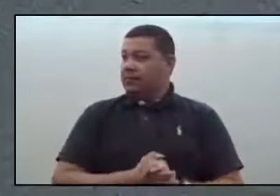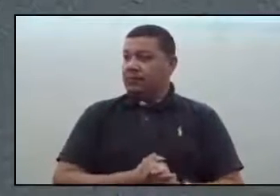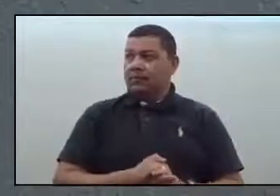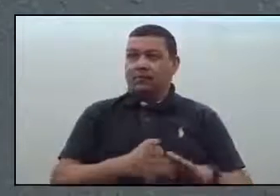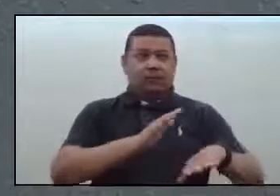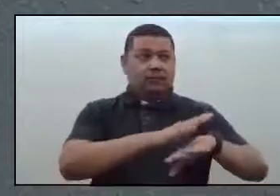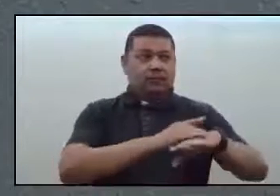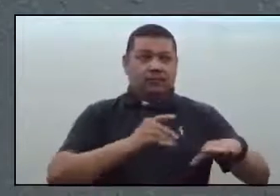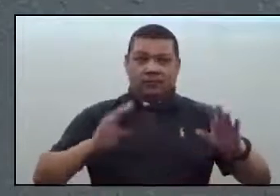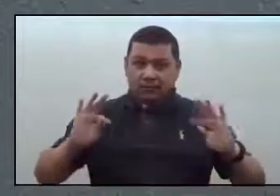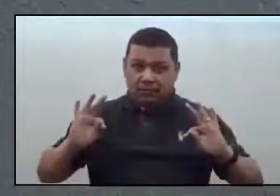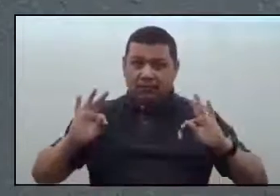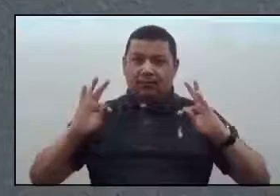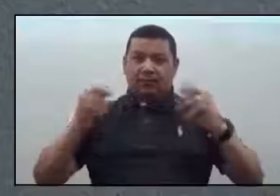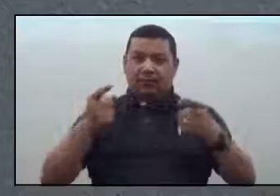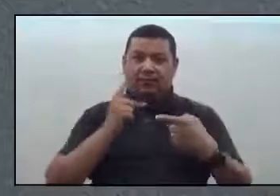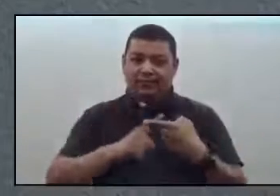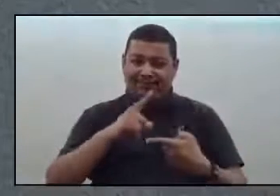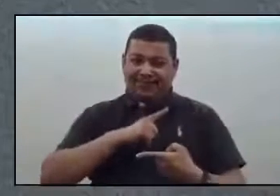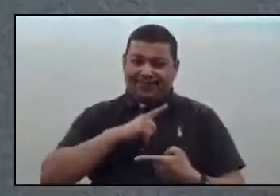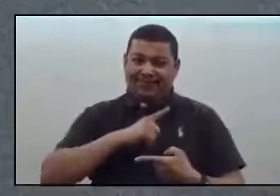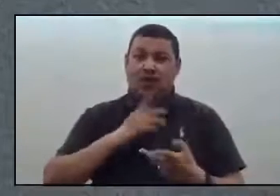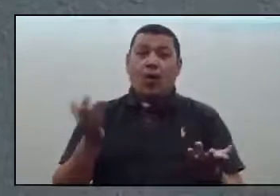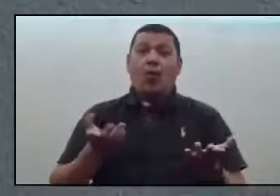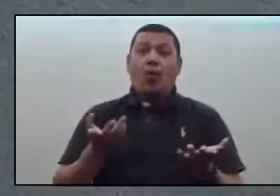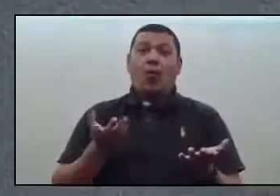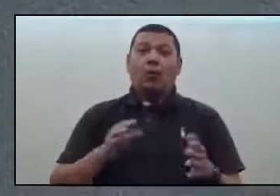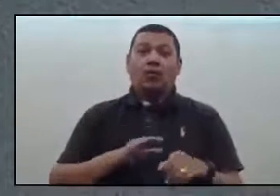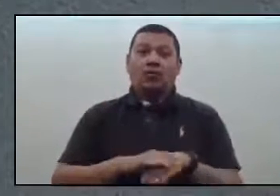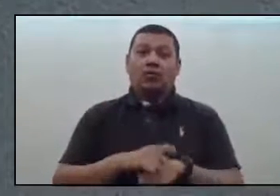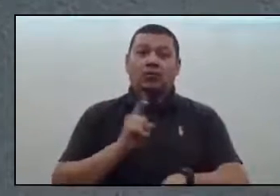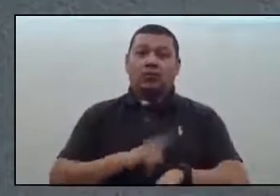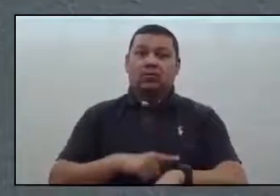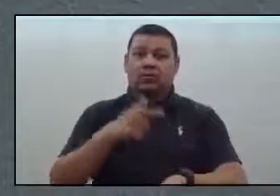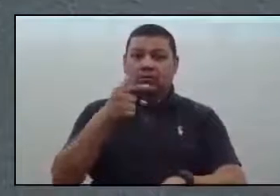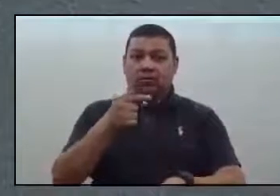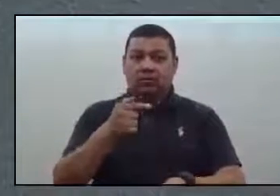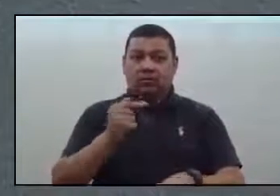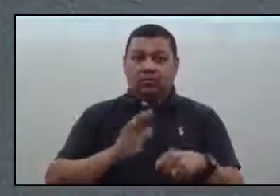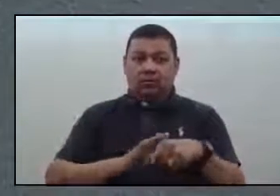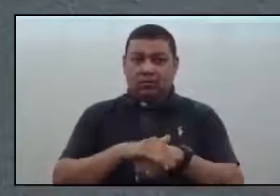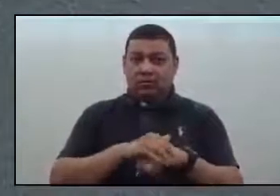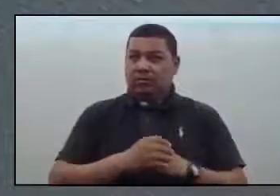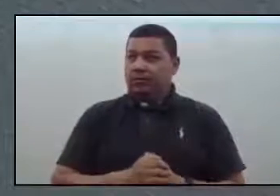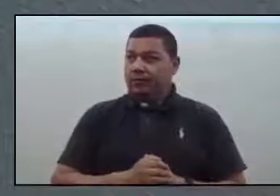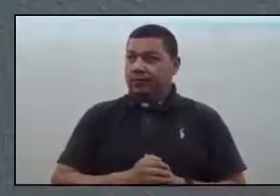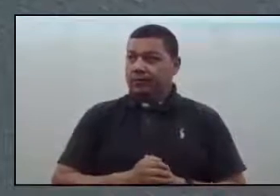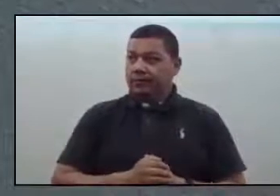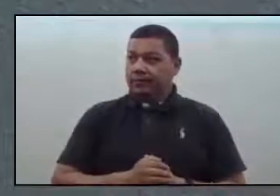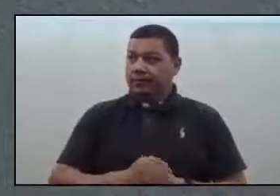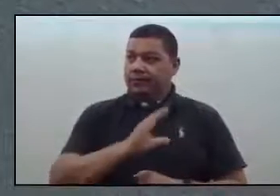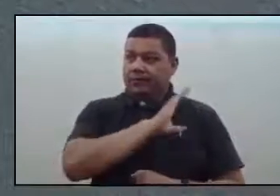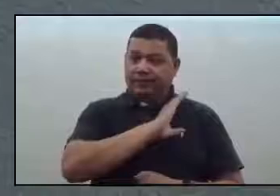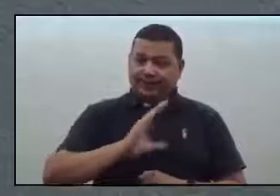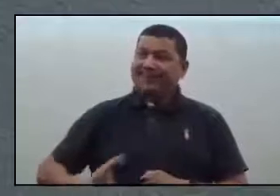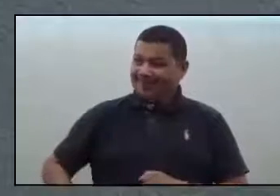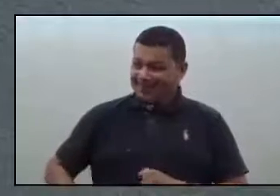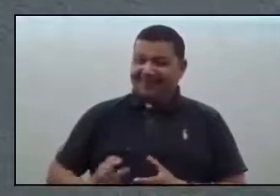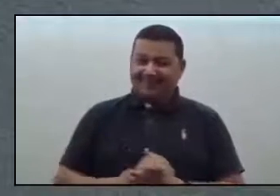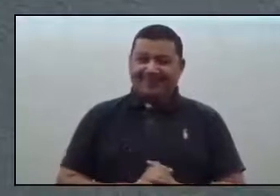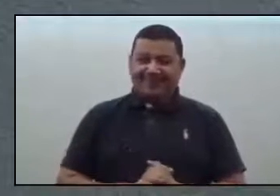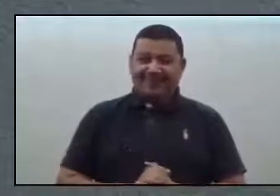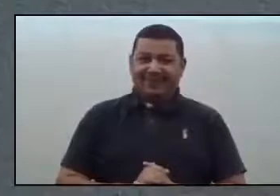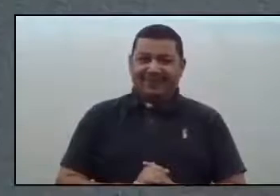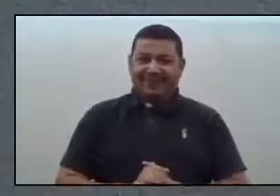todos para que estejam presentes hoje, às 19 horas, aqui na Câmara Municipal. sessão solene de homenagem